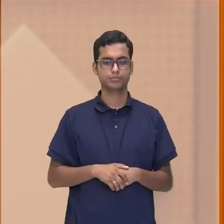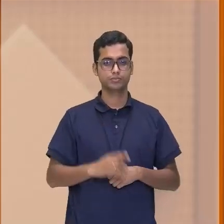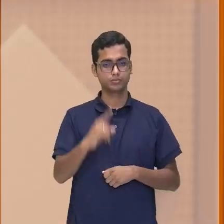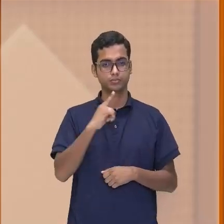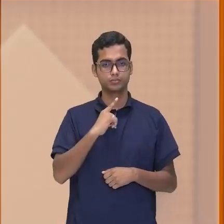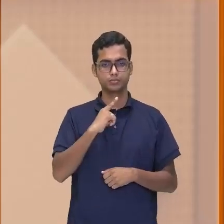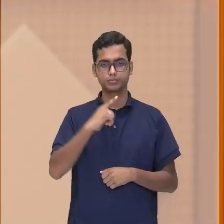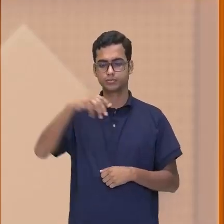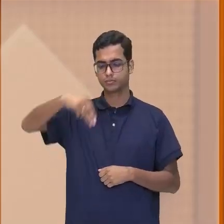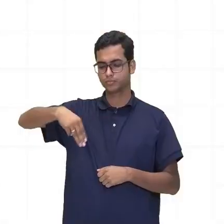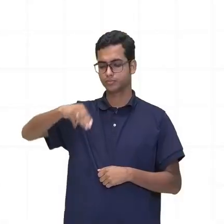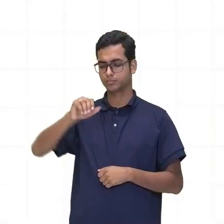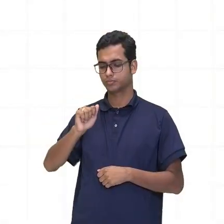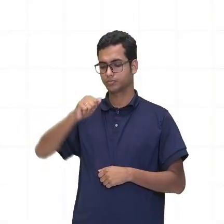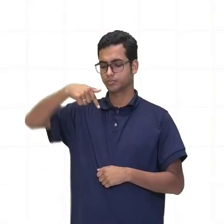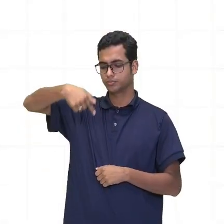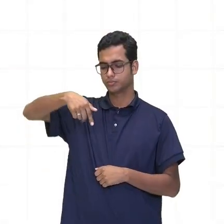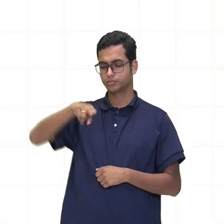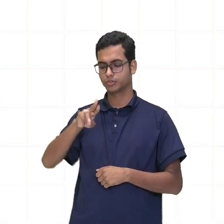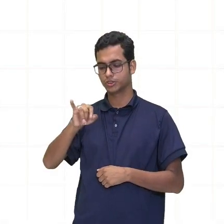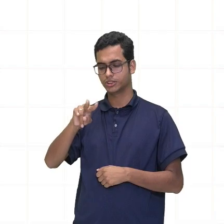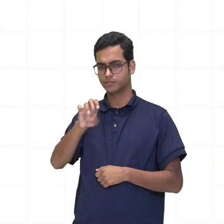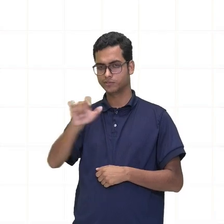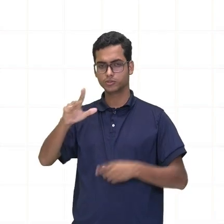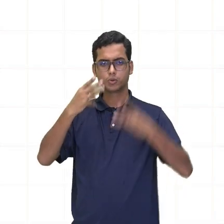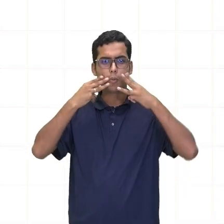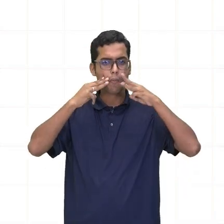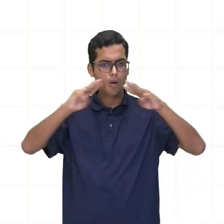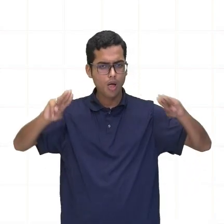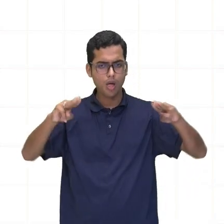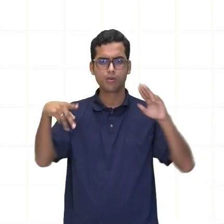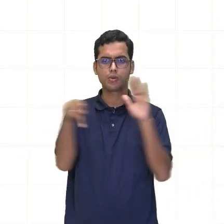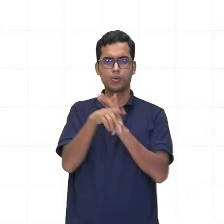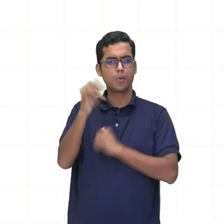Nicolau Maquiavel, na Itália, Jean